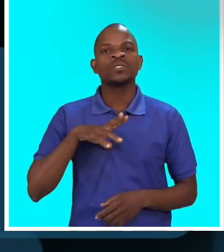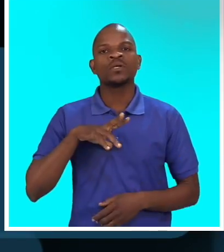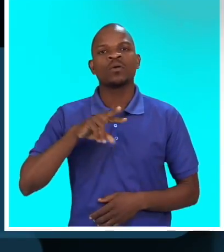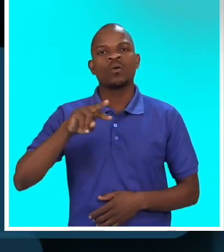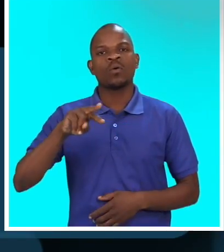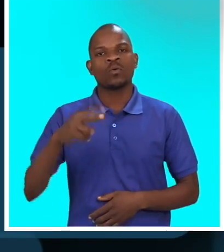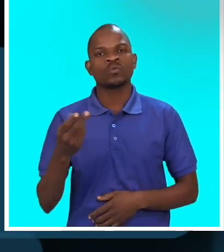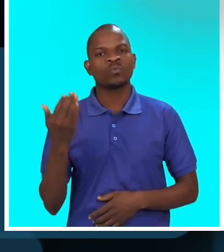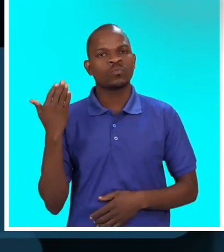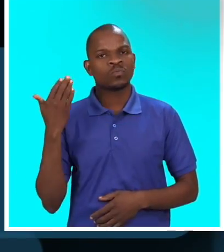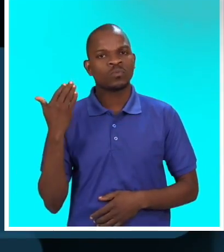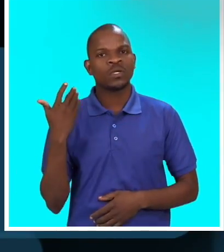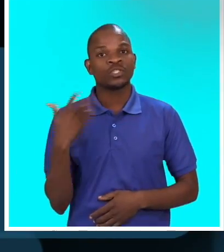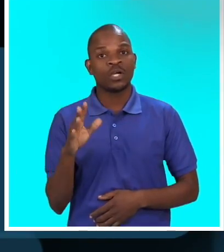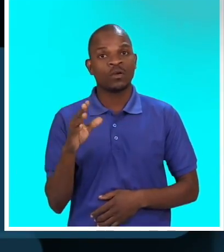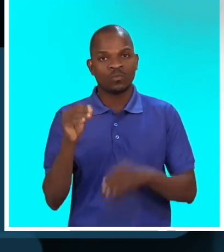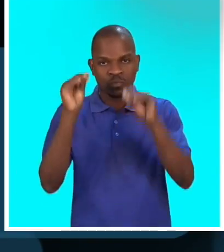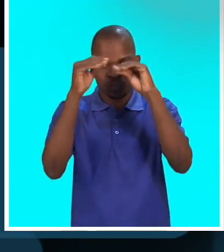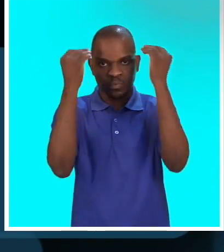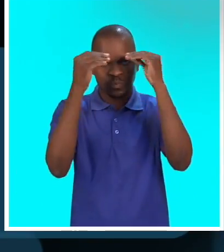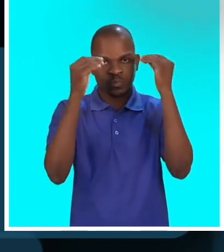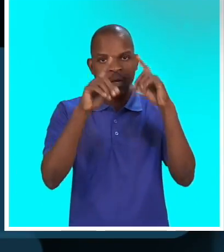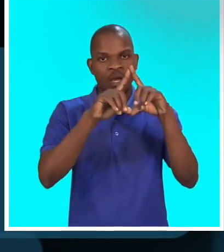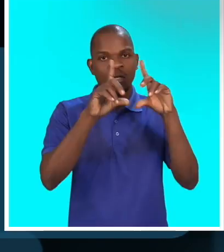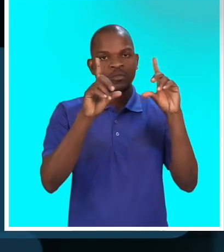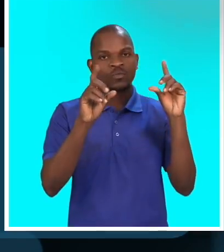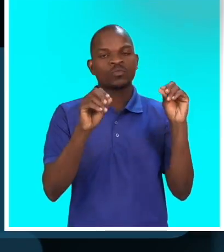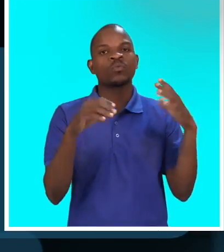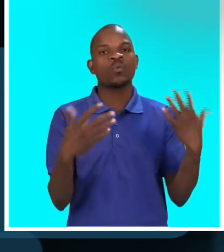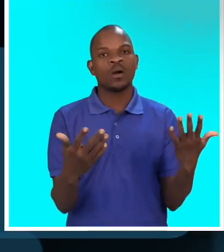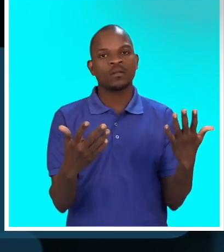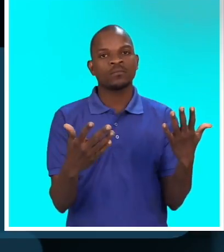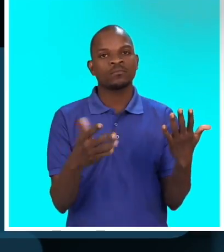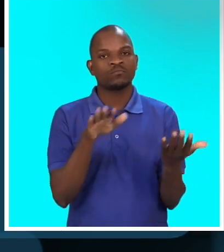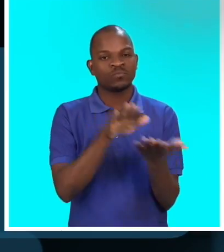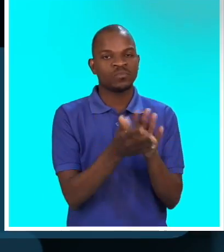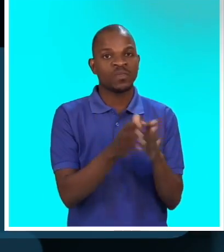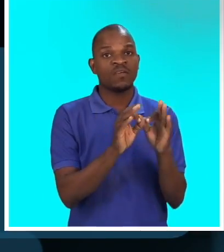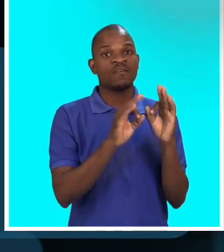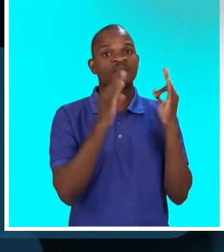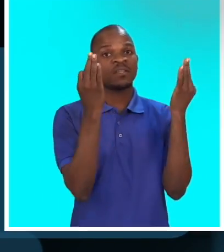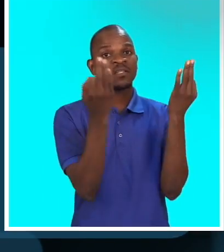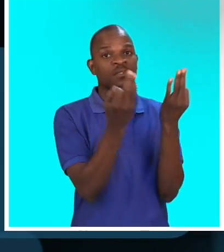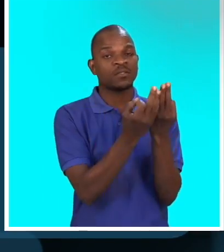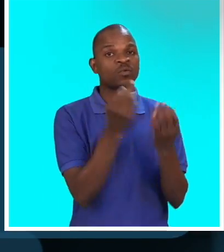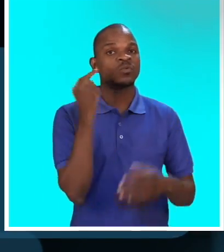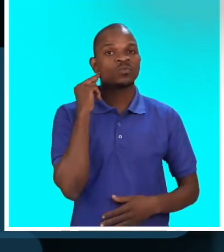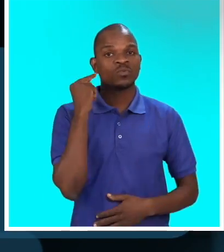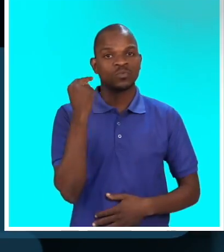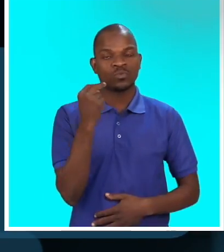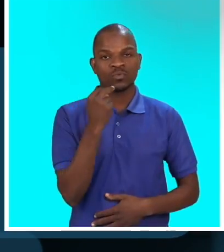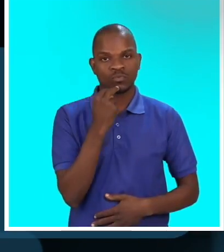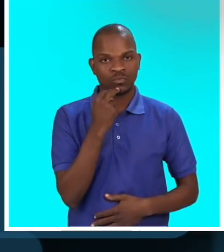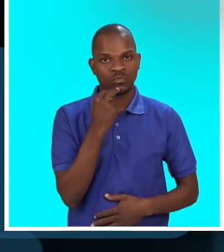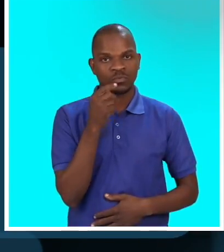E tínhamos, agora já se formaram em federação, que tem problemas da